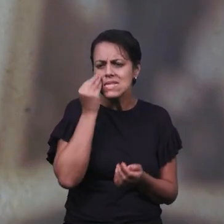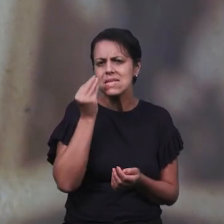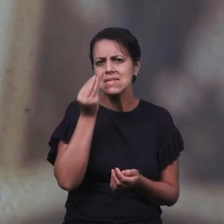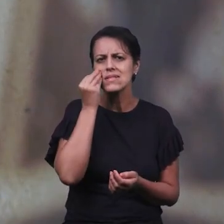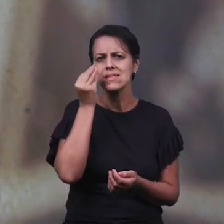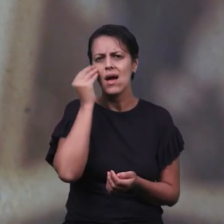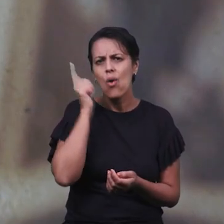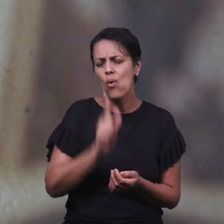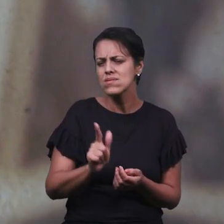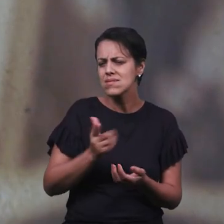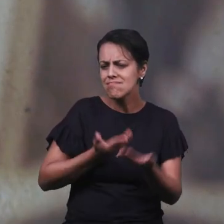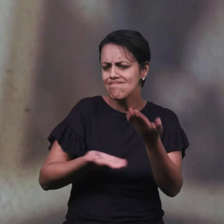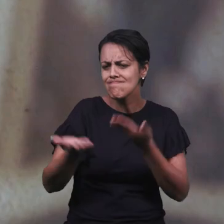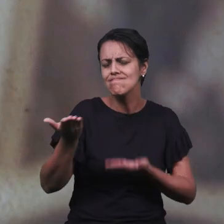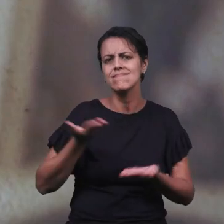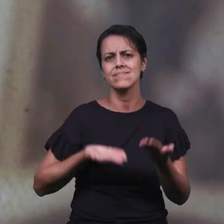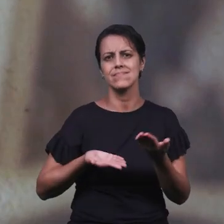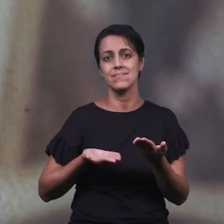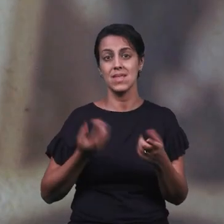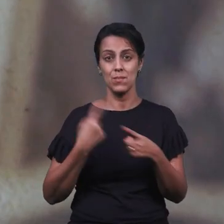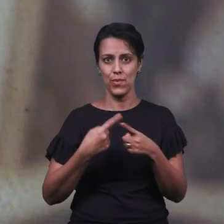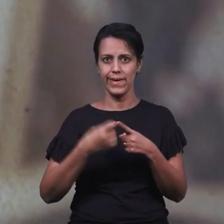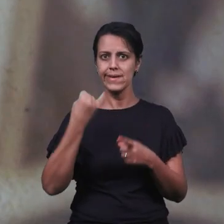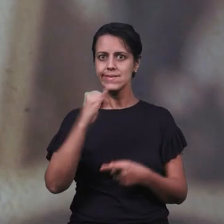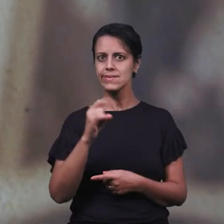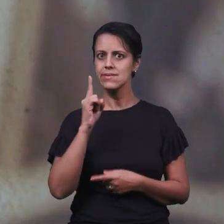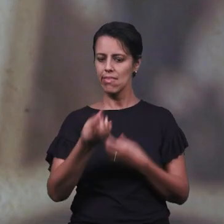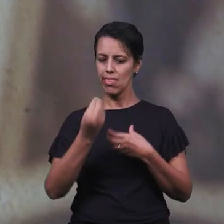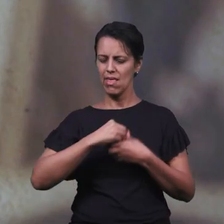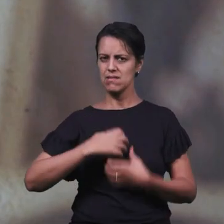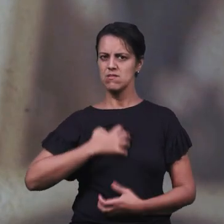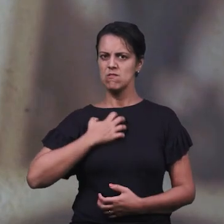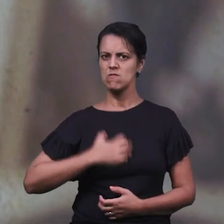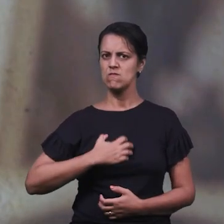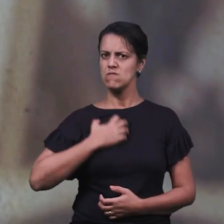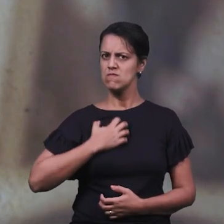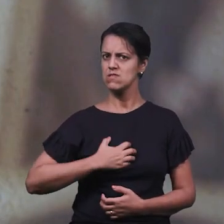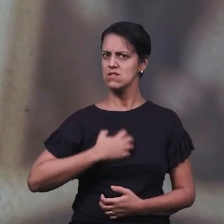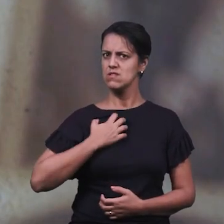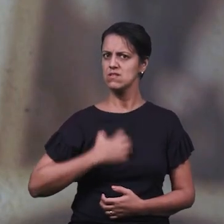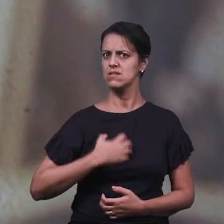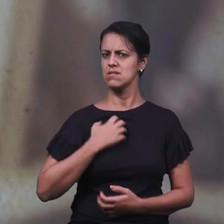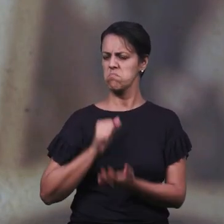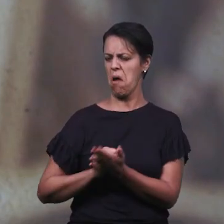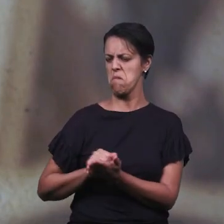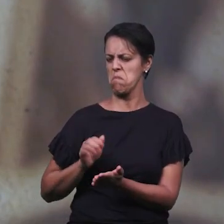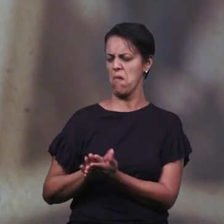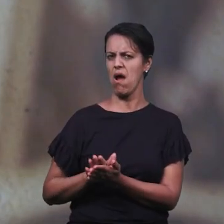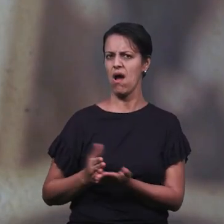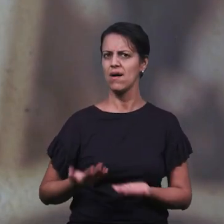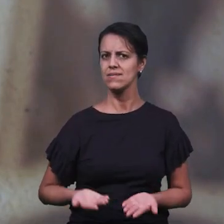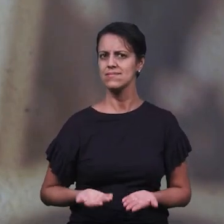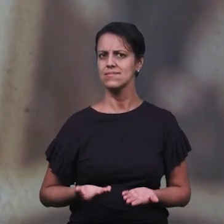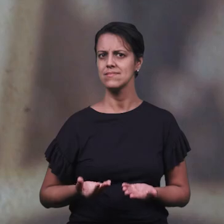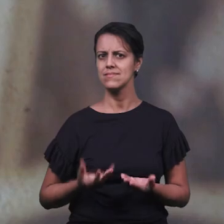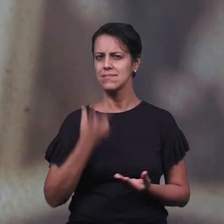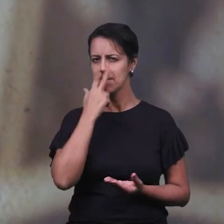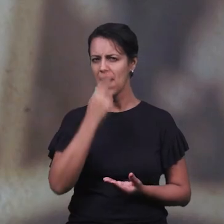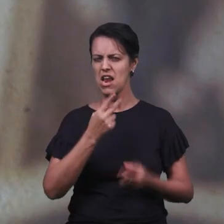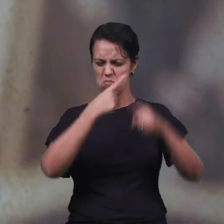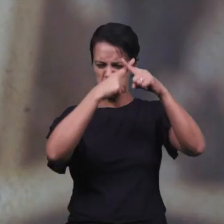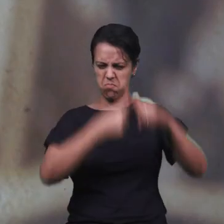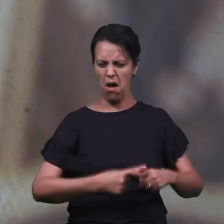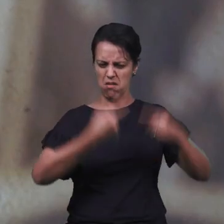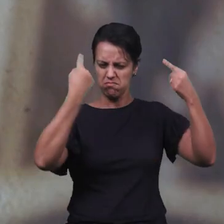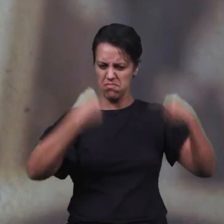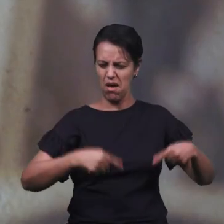uma conciliação. Porque se você vem com um sentimento de litigar, isso já torna um pouquinho